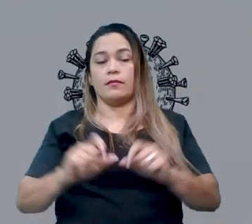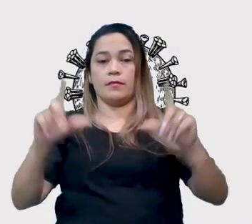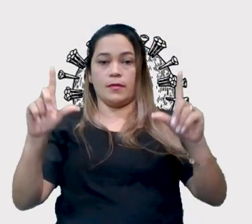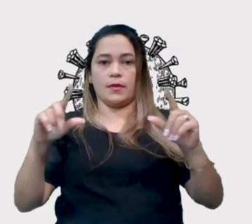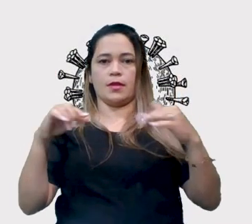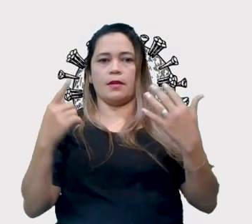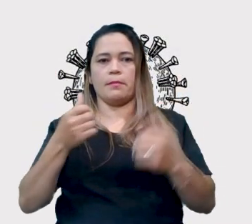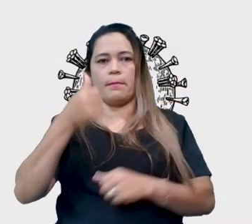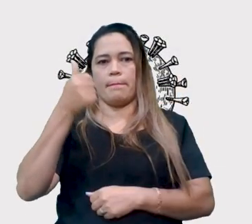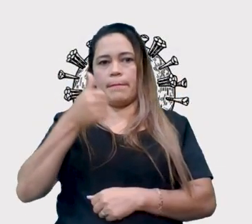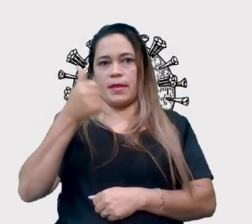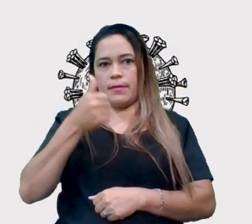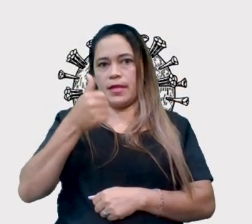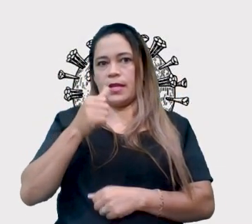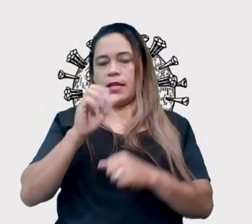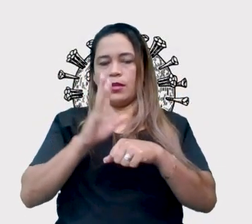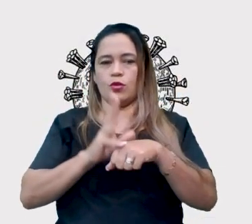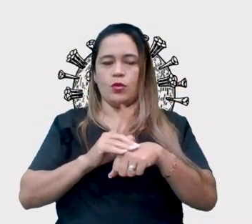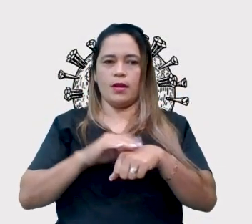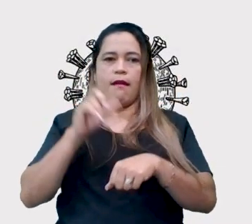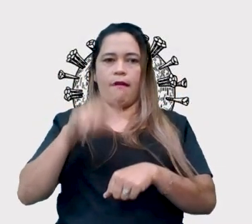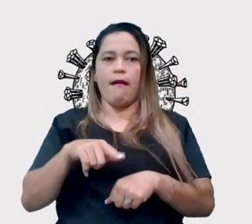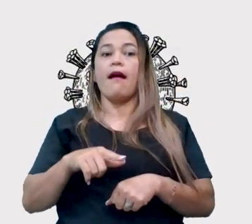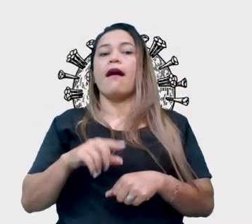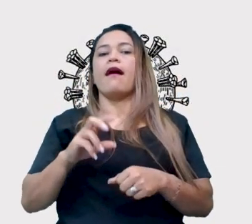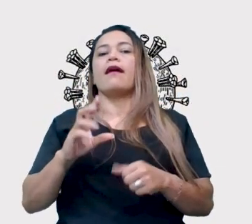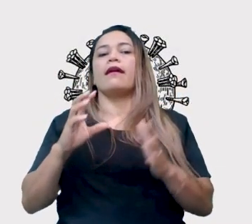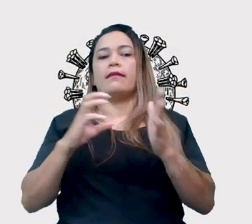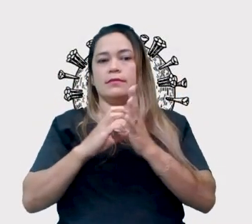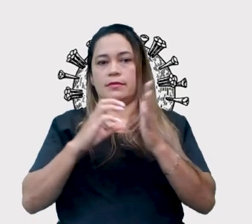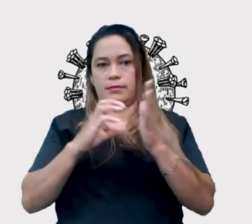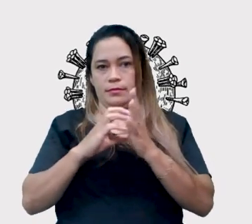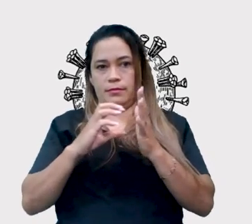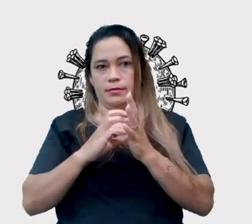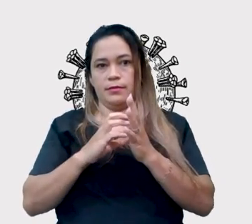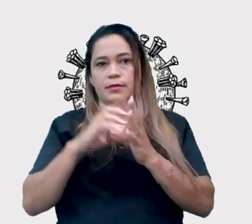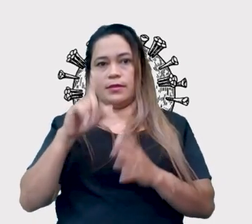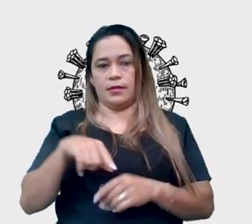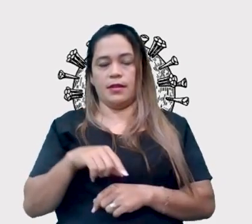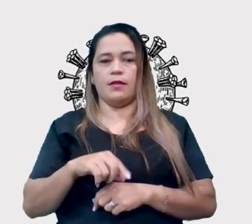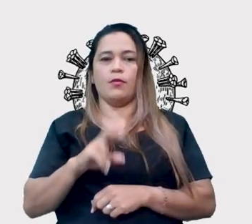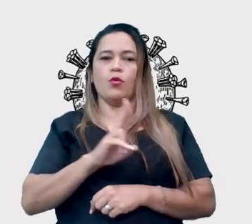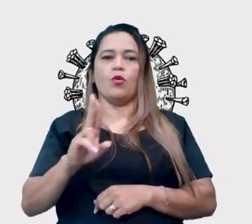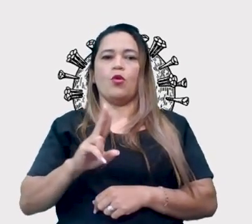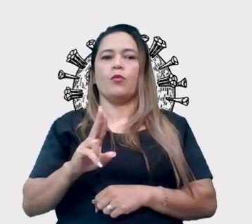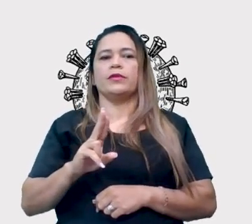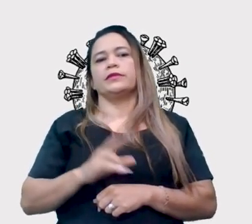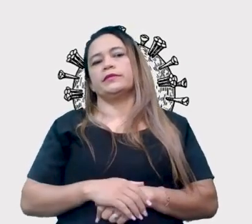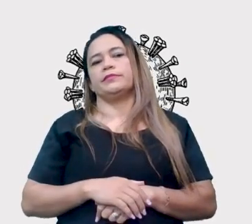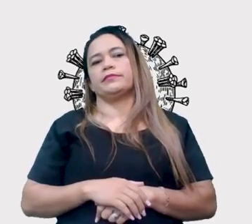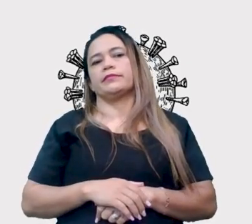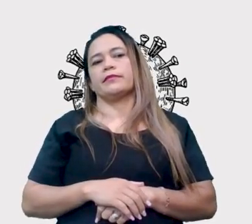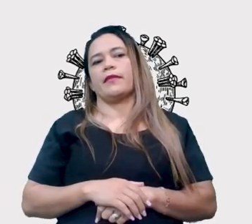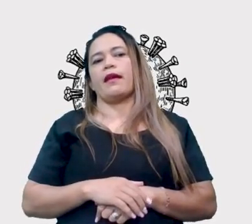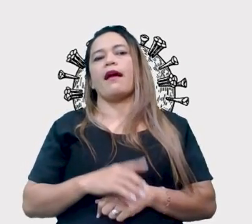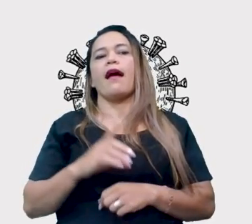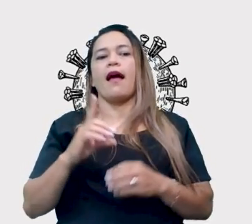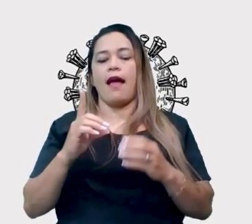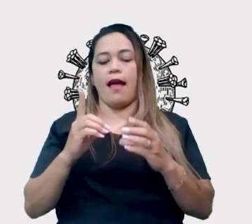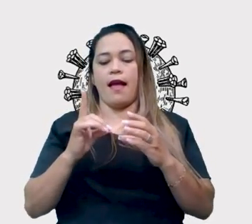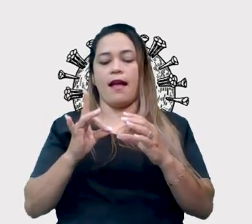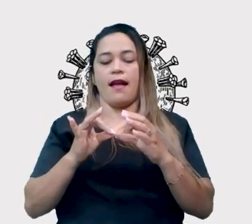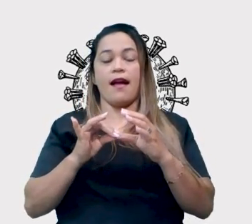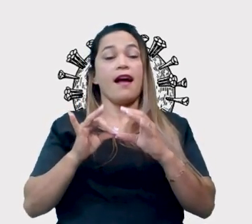hoje com a primeira das doenças então, que é a AIDS, doença causada por um vírus chamado vírus HIV. Já